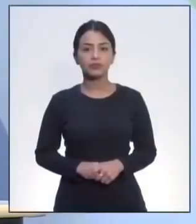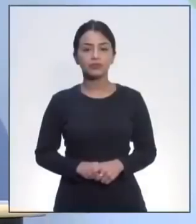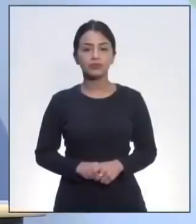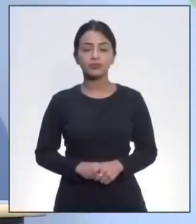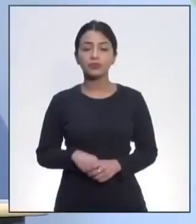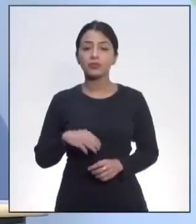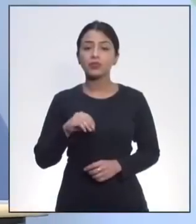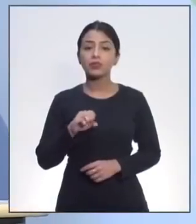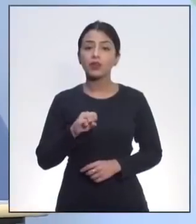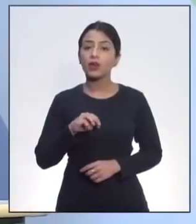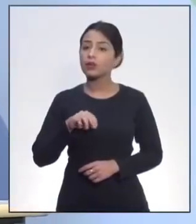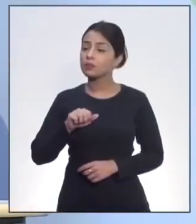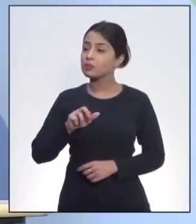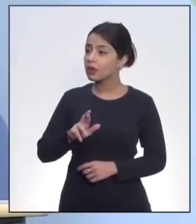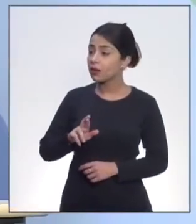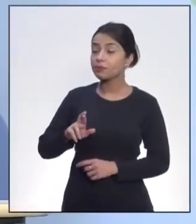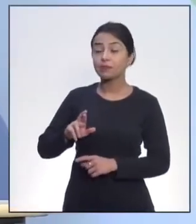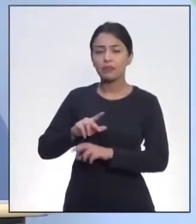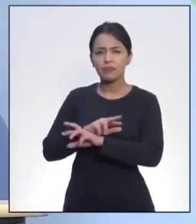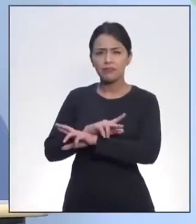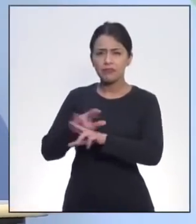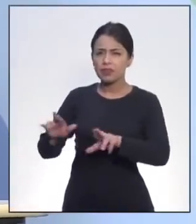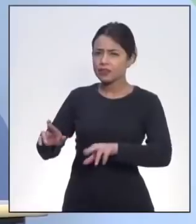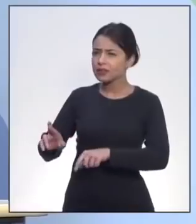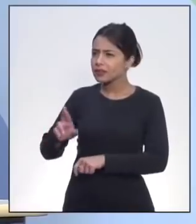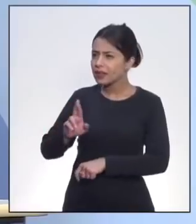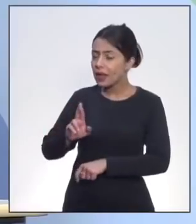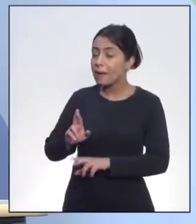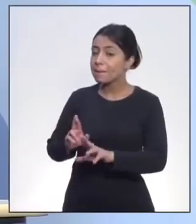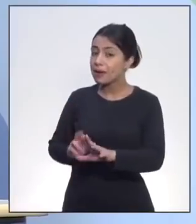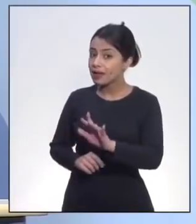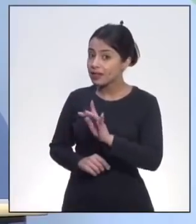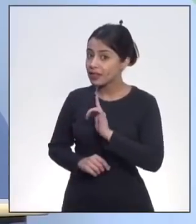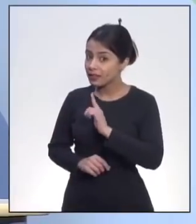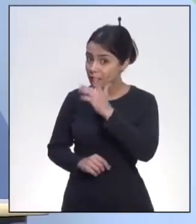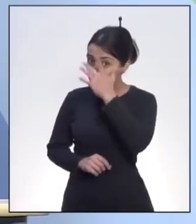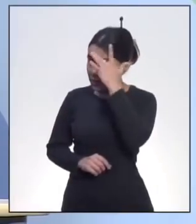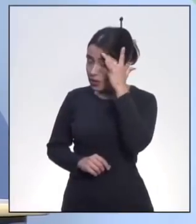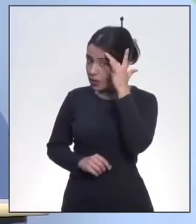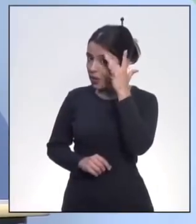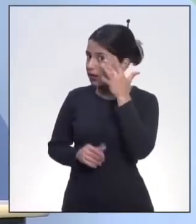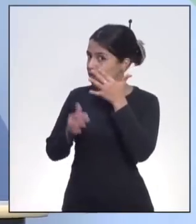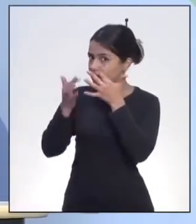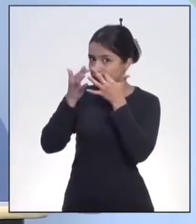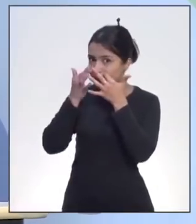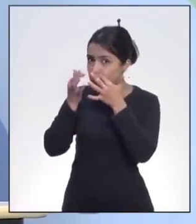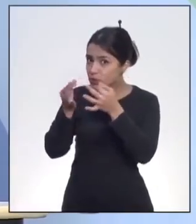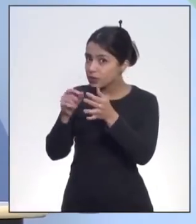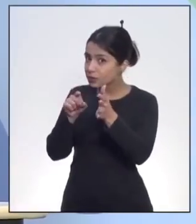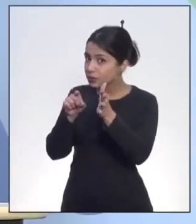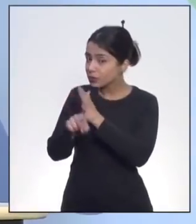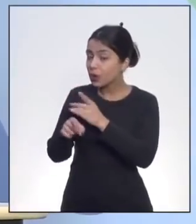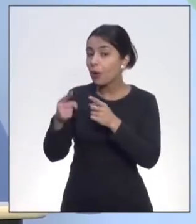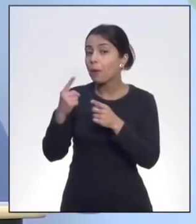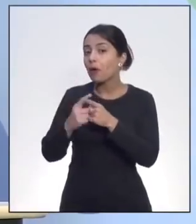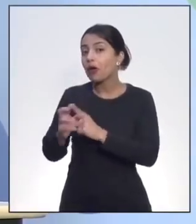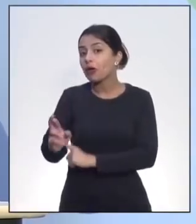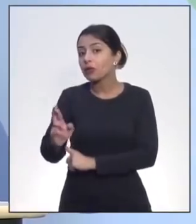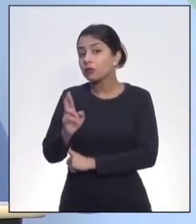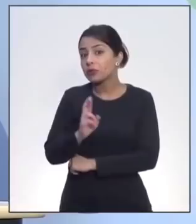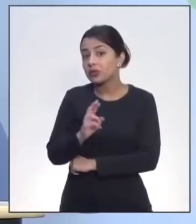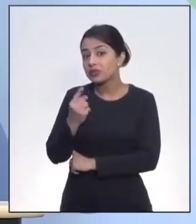Osmar, Oi. várias respostas, mas teve gente que não prestou atenção. Porque responderam que